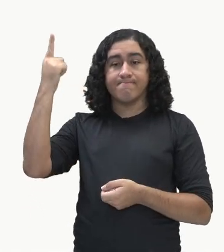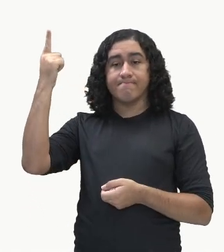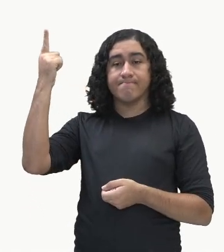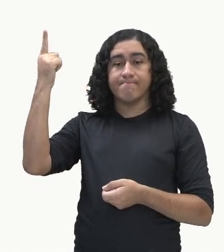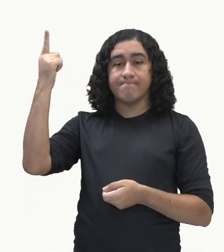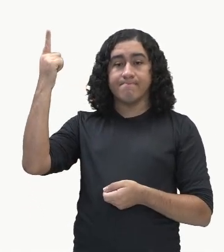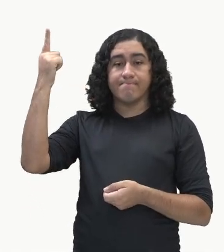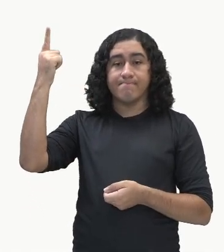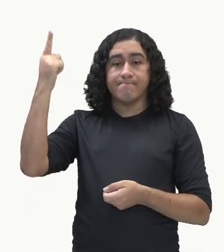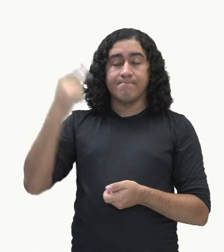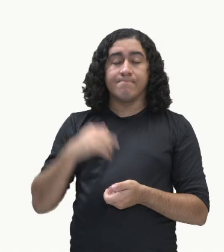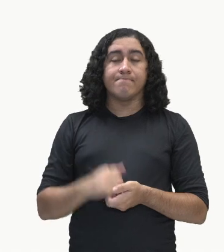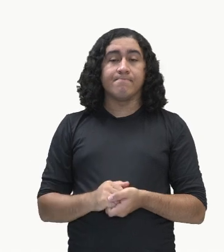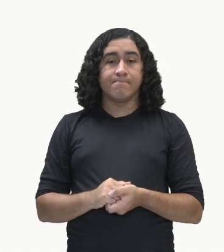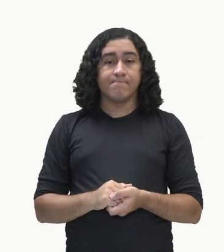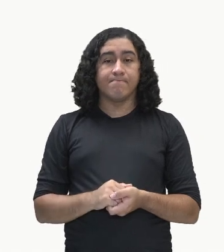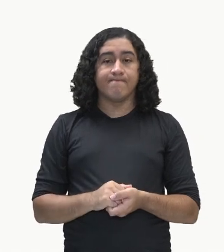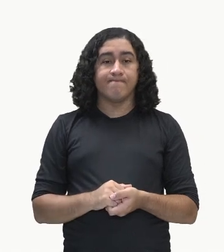aquela montanha ao longe?